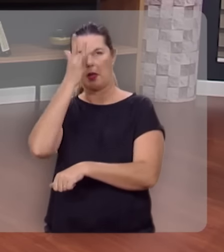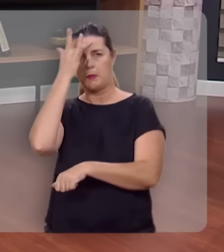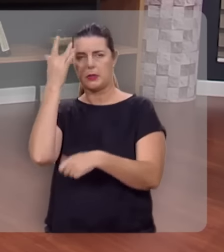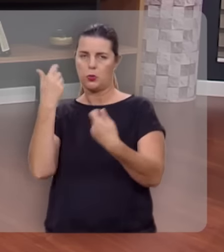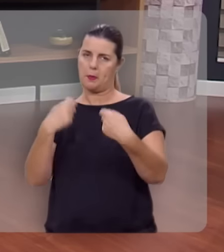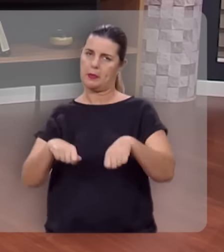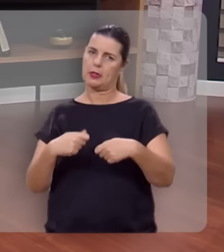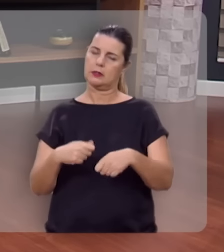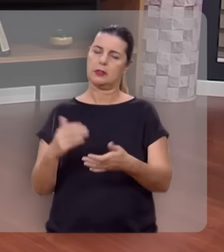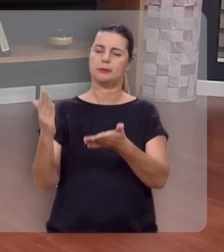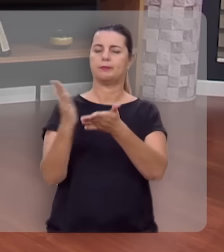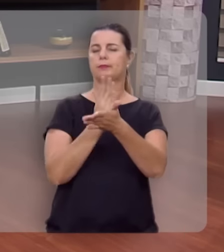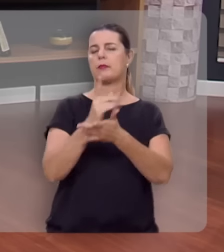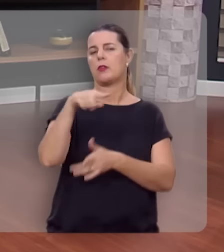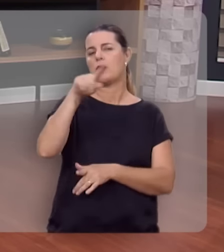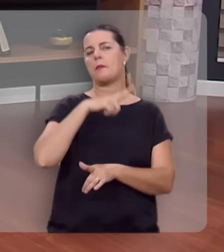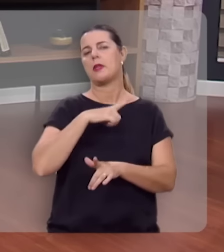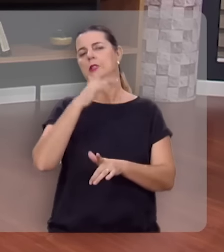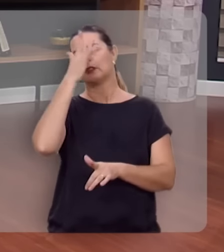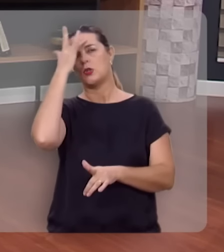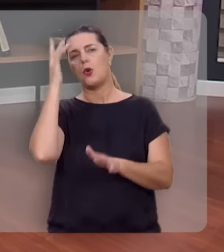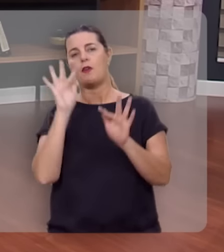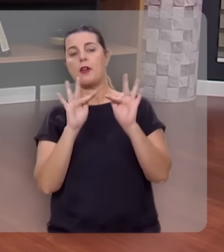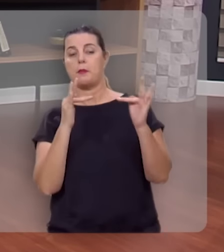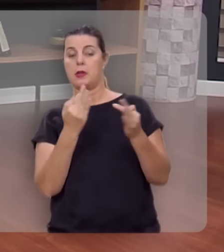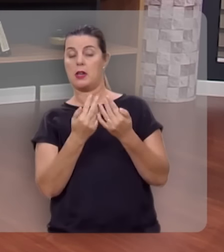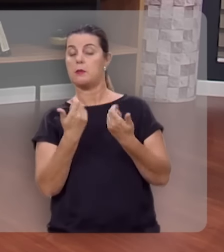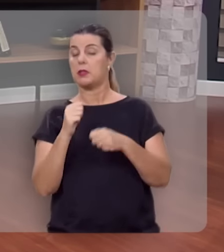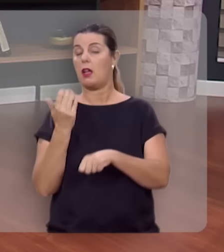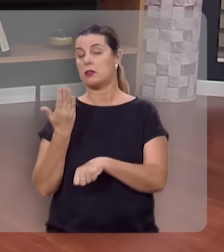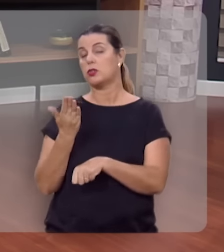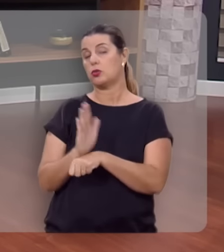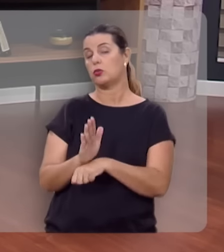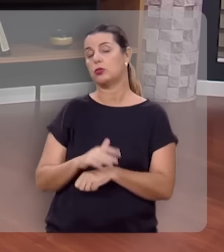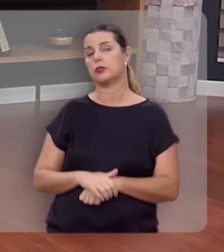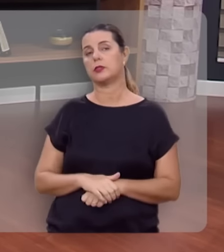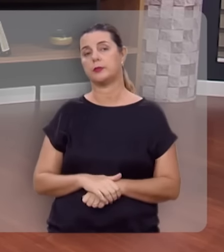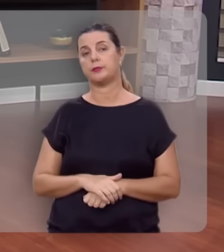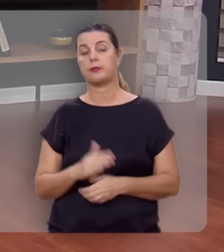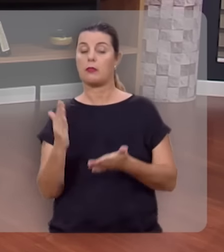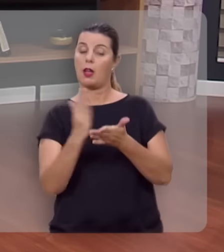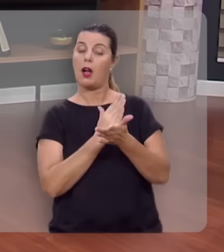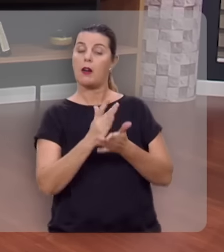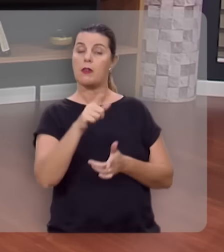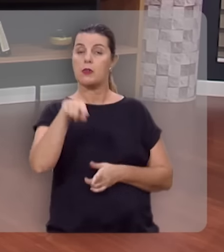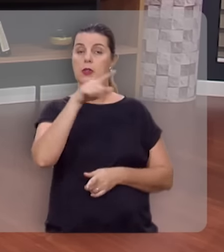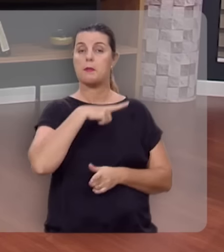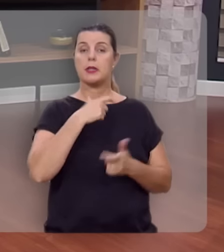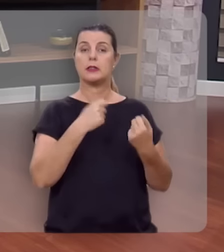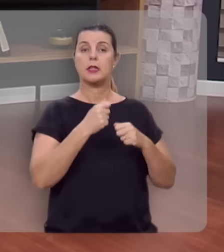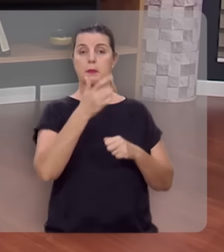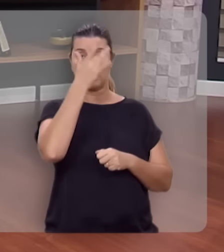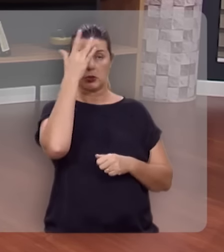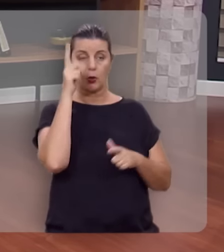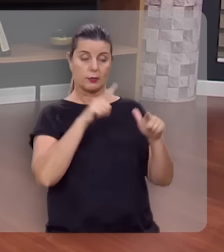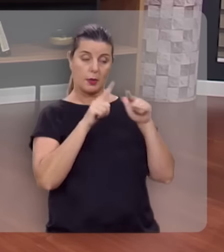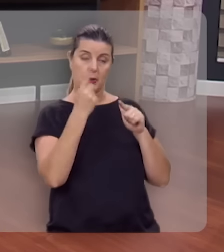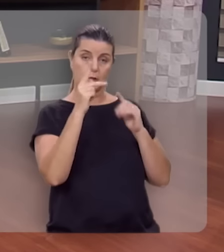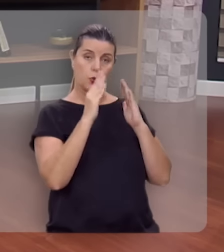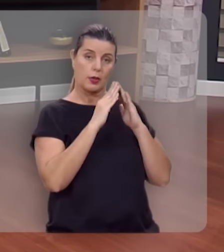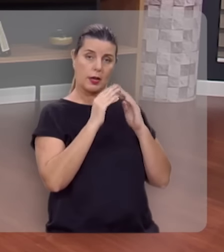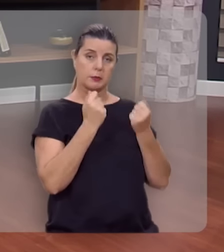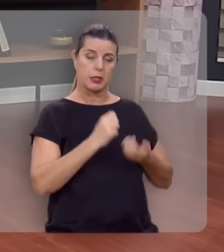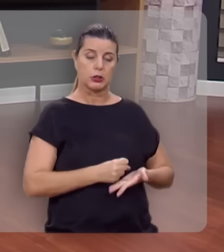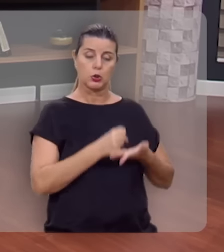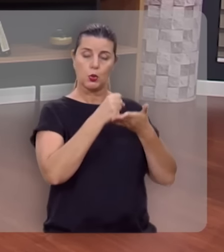necessitado. Talvez você tenha alguém na sua família que está precisando de ajuda. Talvez você tenha alguém que trabalha na sua casa que